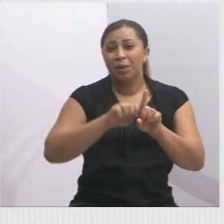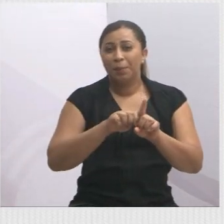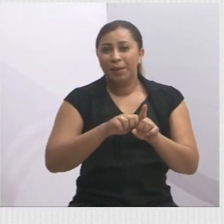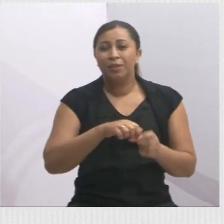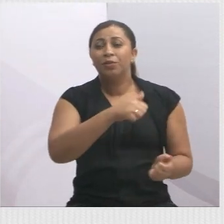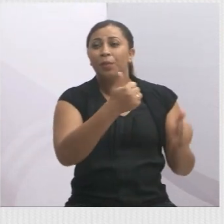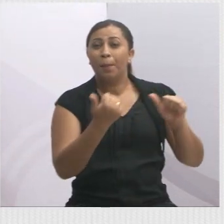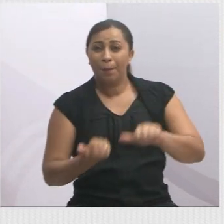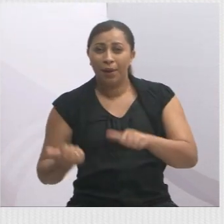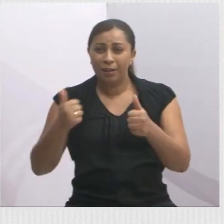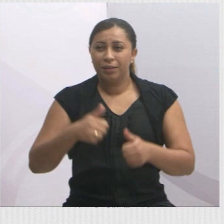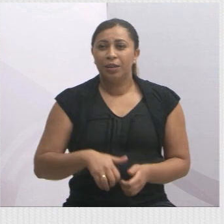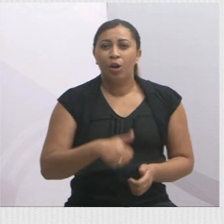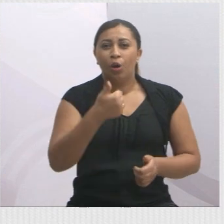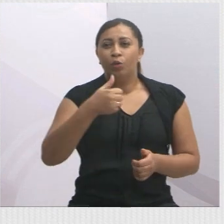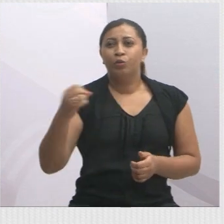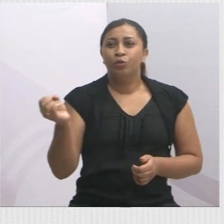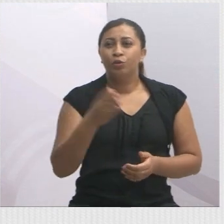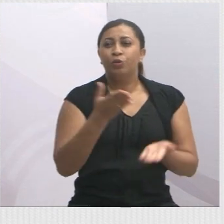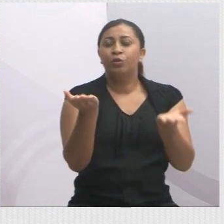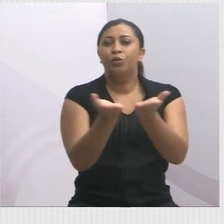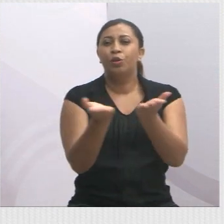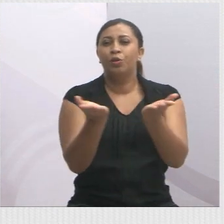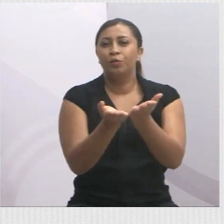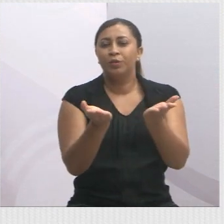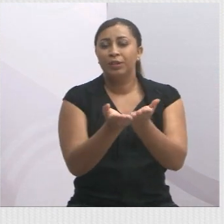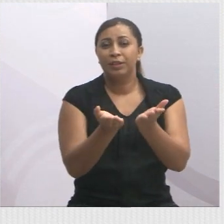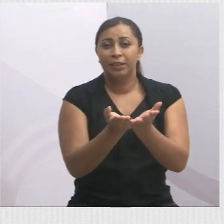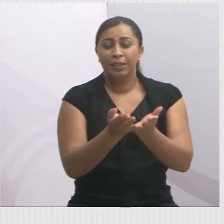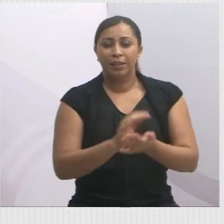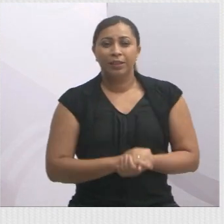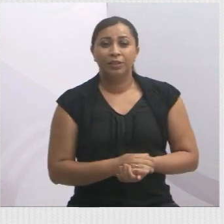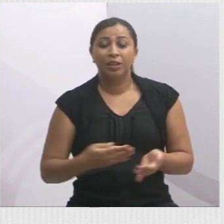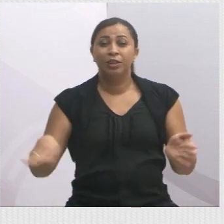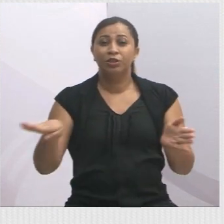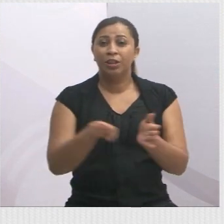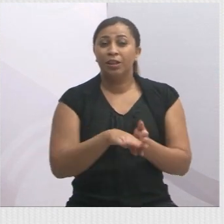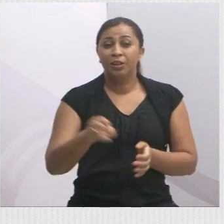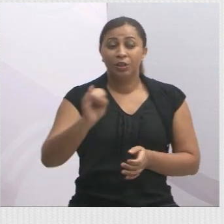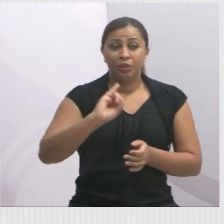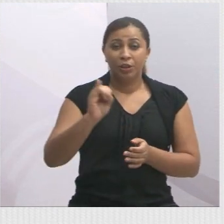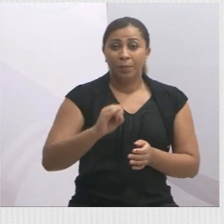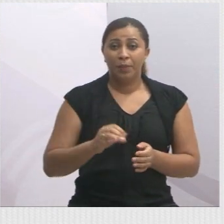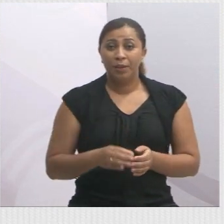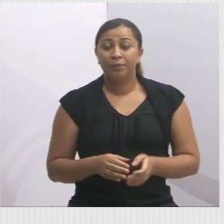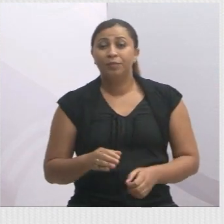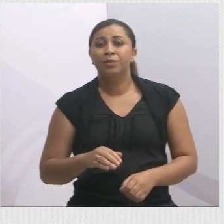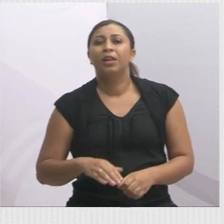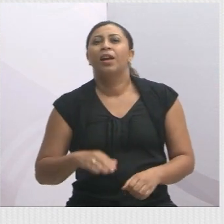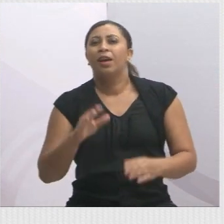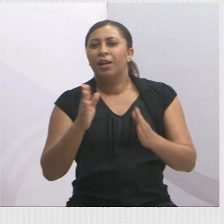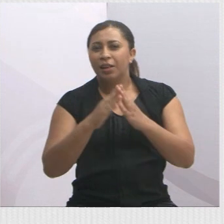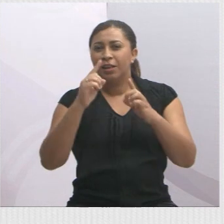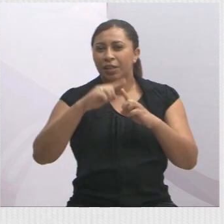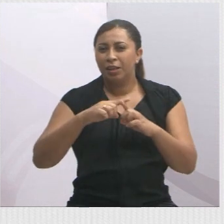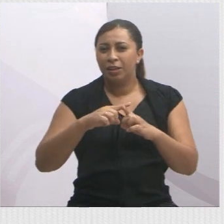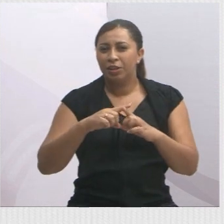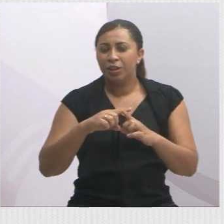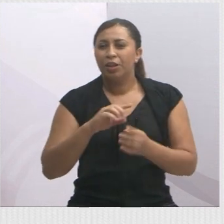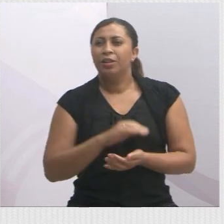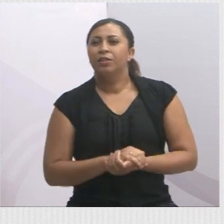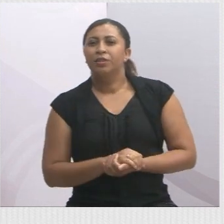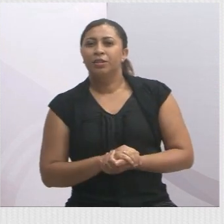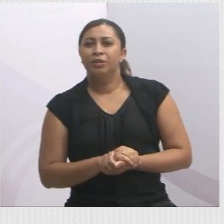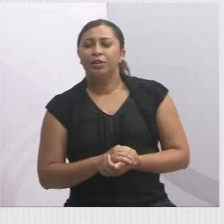foram batizados 11 novos crentes, e com a crescente chegada de irmãos da Igreja da Missão, desejaram unir-se